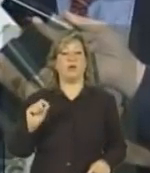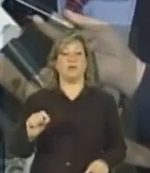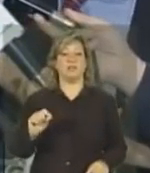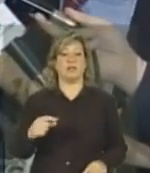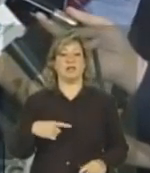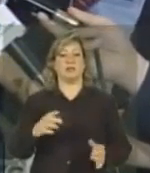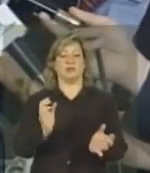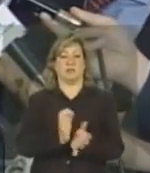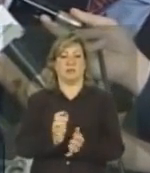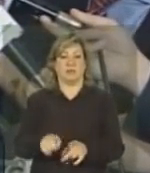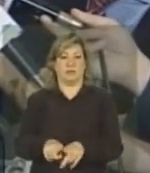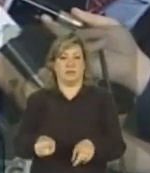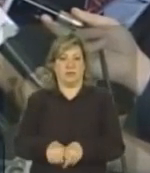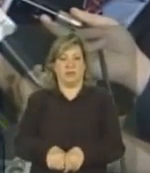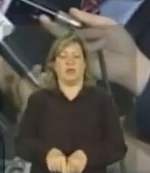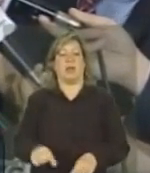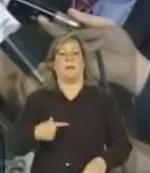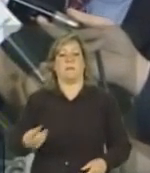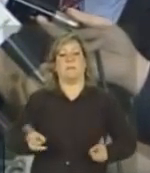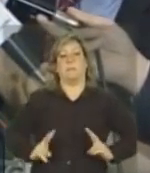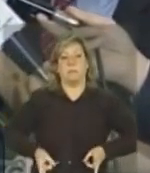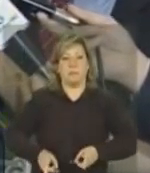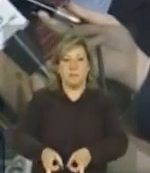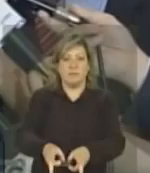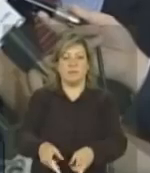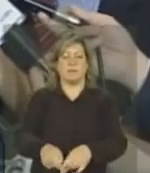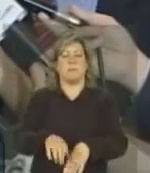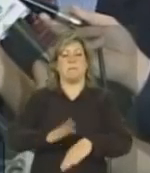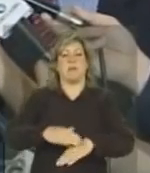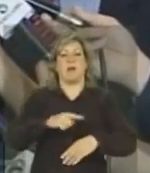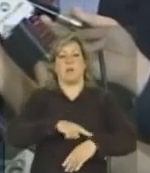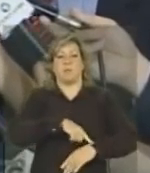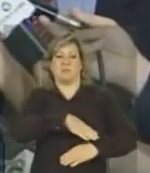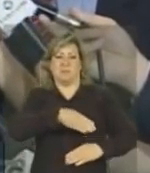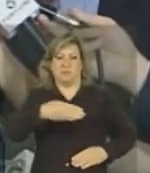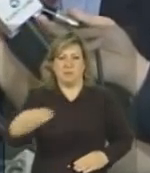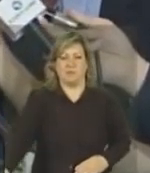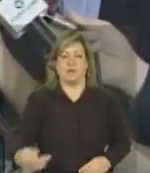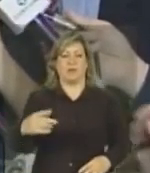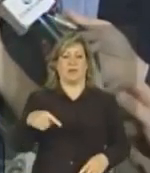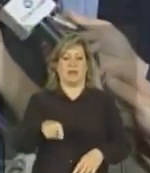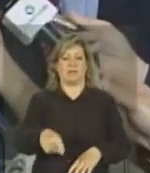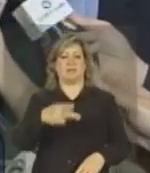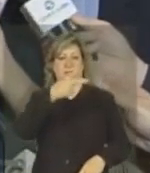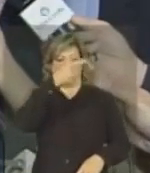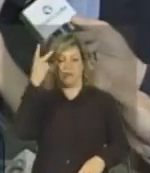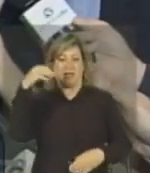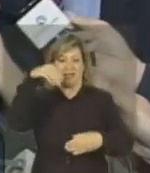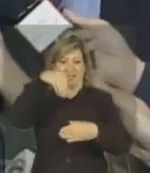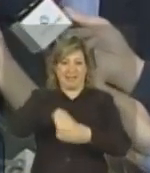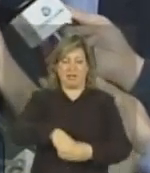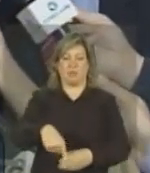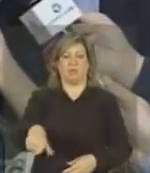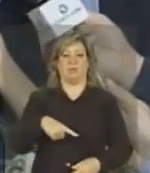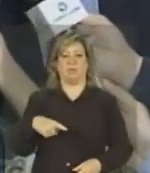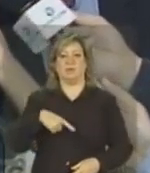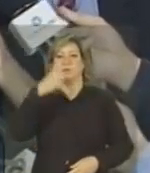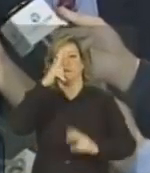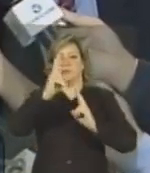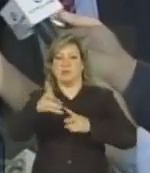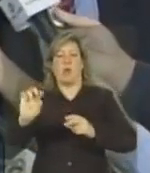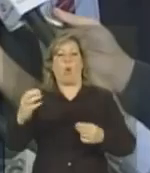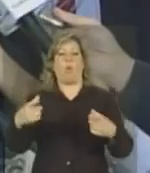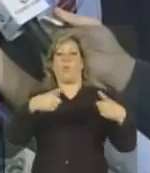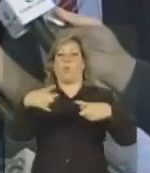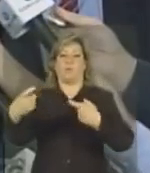ou seja, uma permanência mais prolongada o tempo todo dessa pessoa no serviço de saúde ou numa entidade